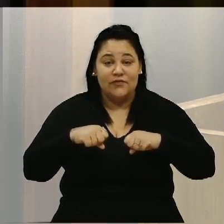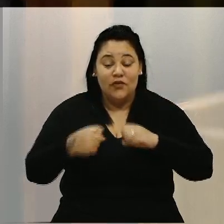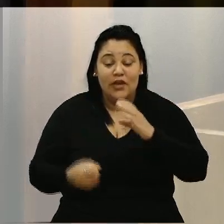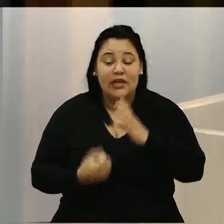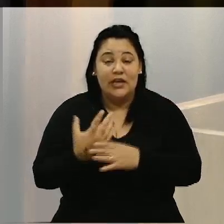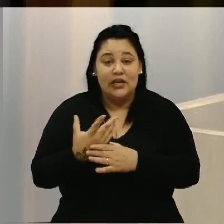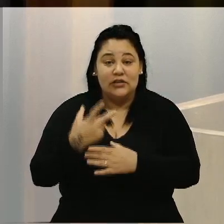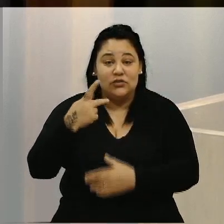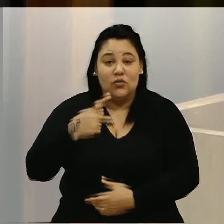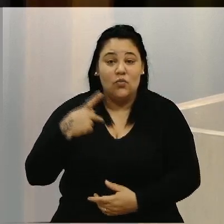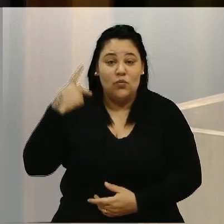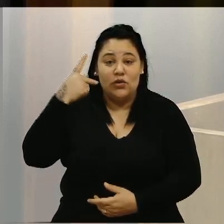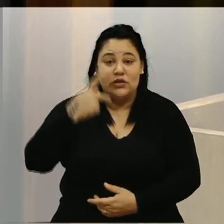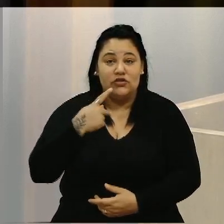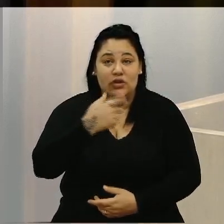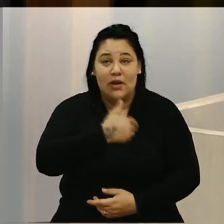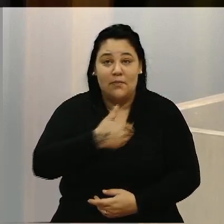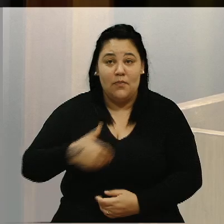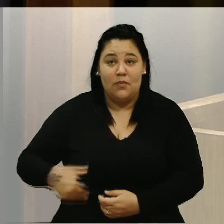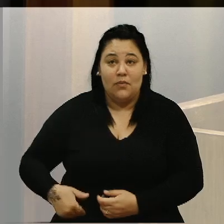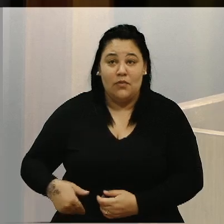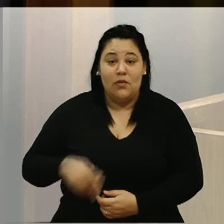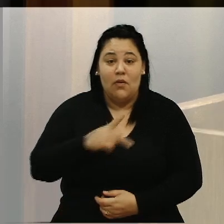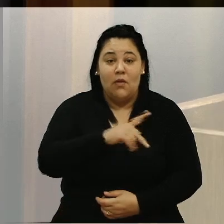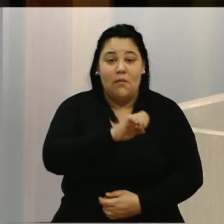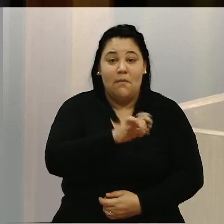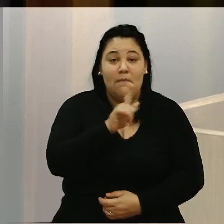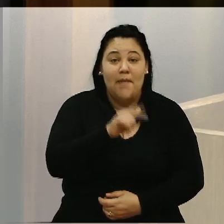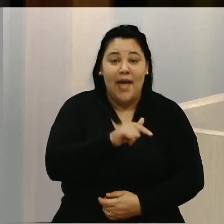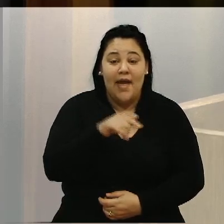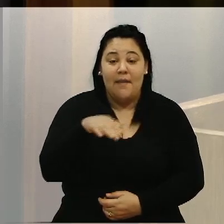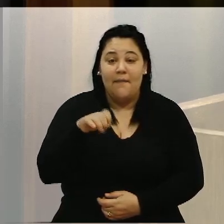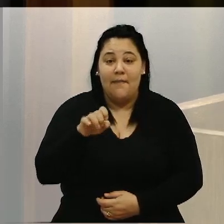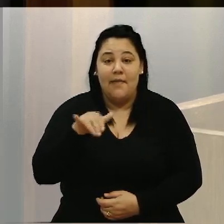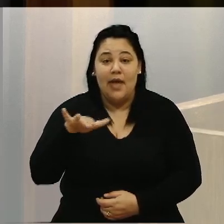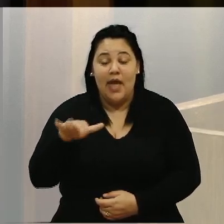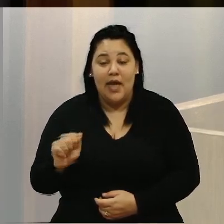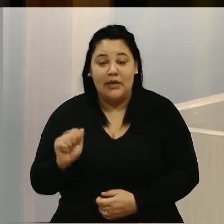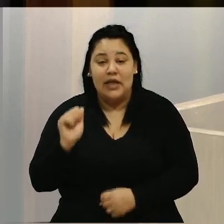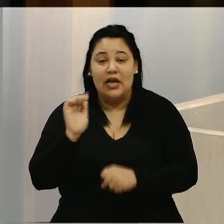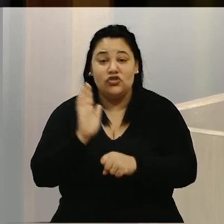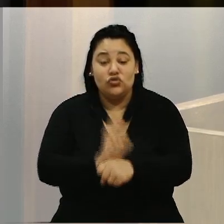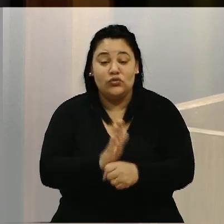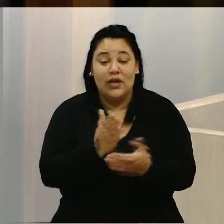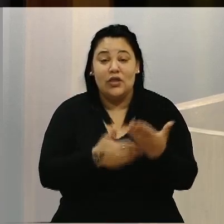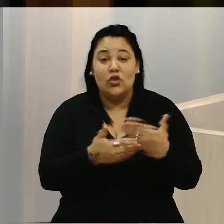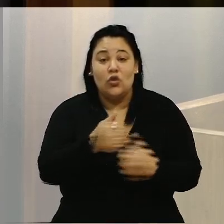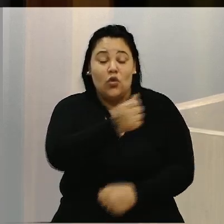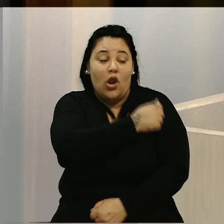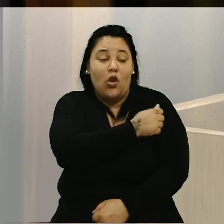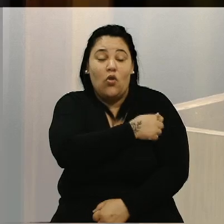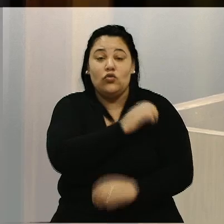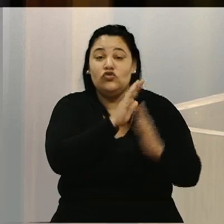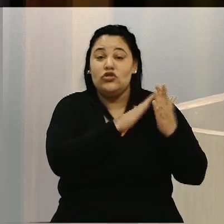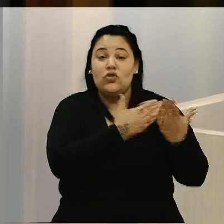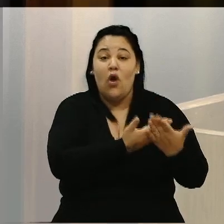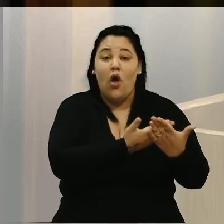do pé de meia que dá um auxílio a todo estudante de escola pública e